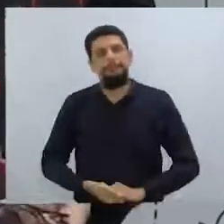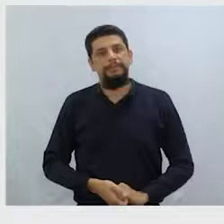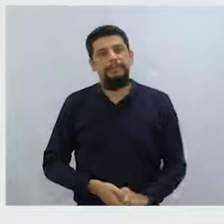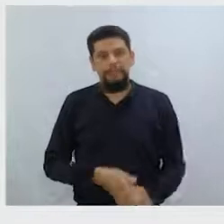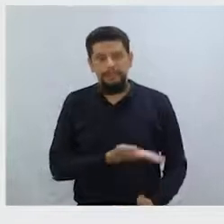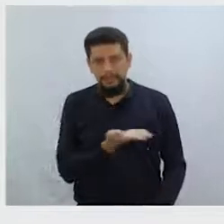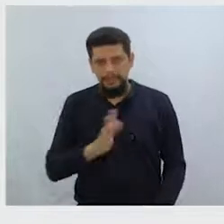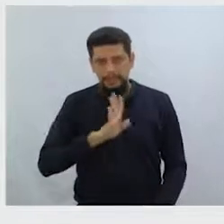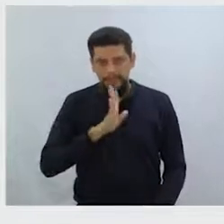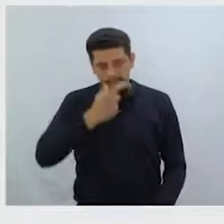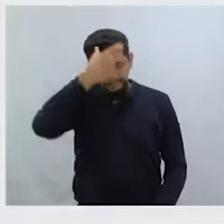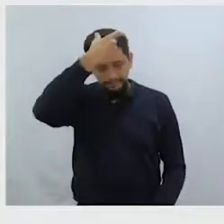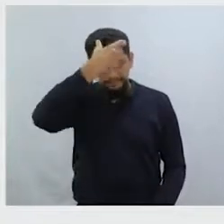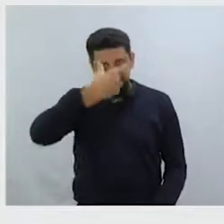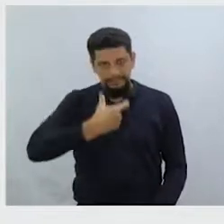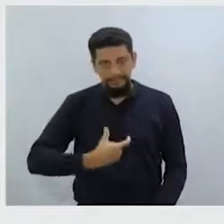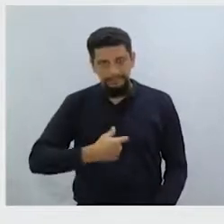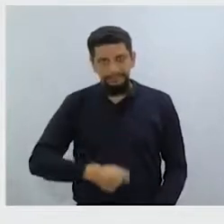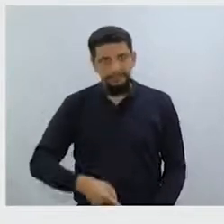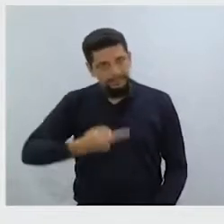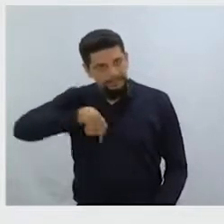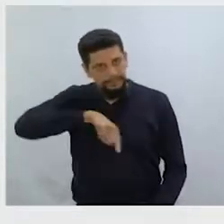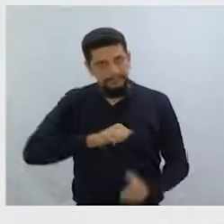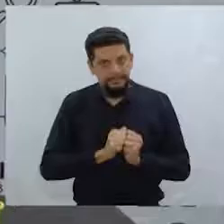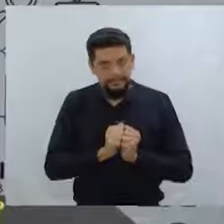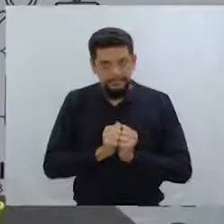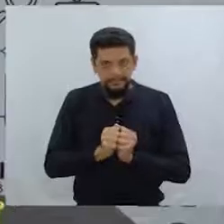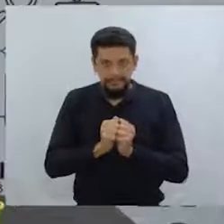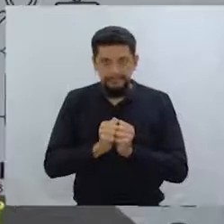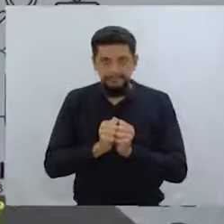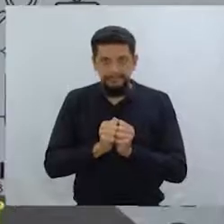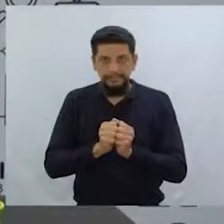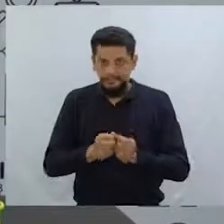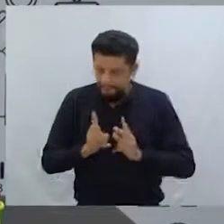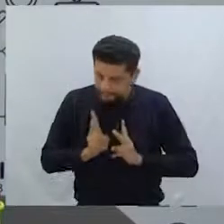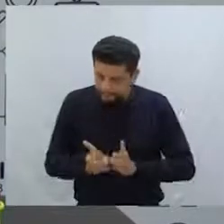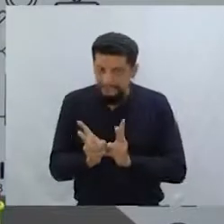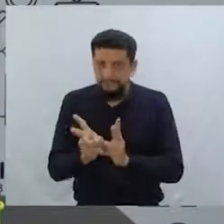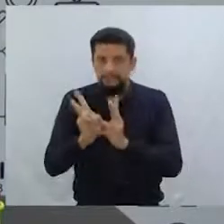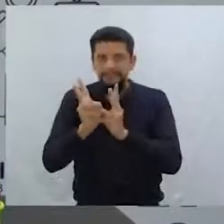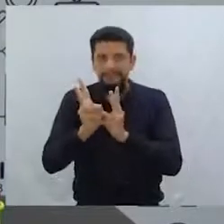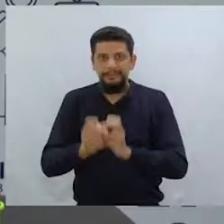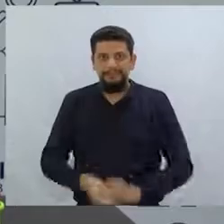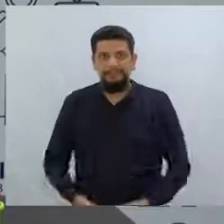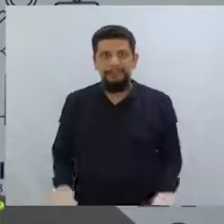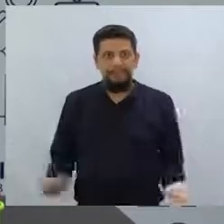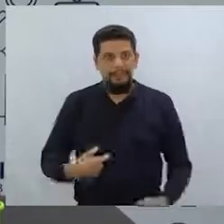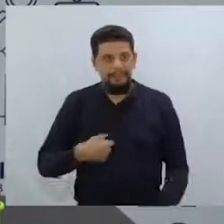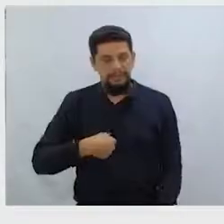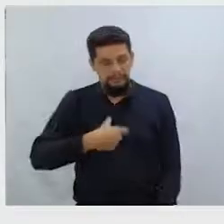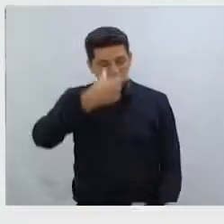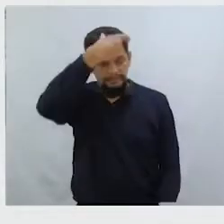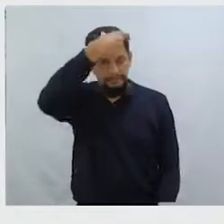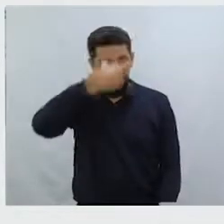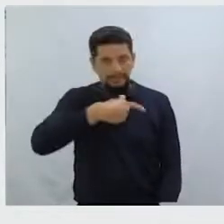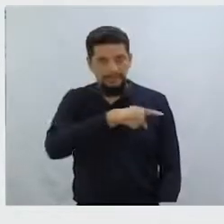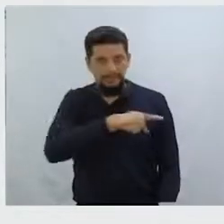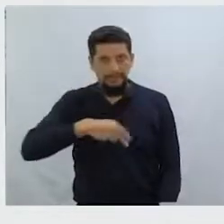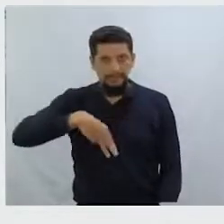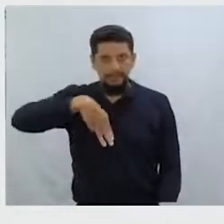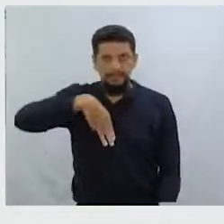pedagógica. Vocês já me conhecem, nós estamos juntos aí há um bom tempo. E eu sou a